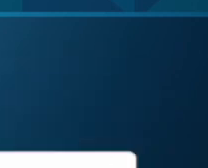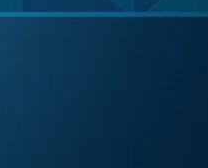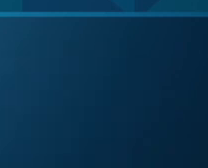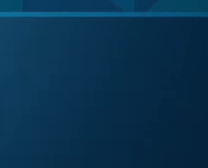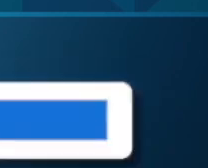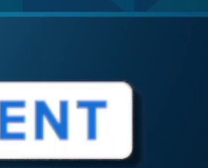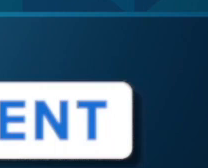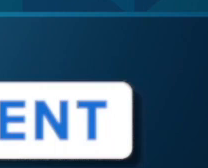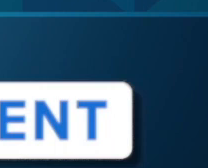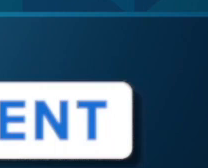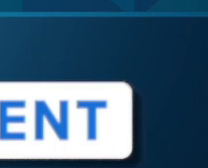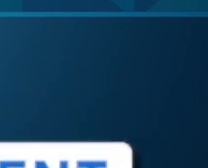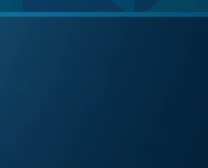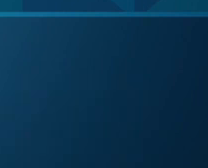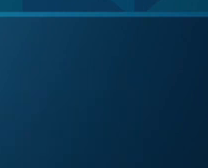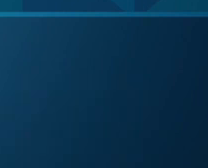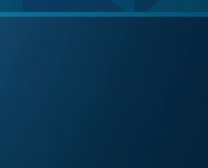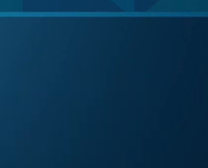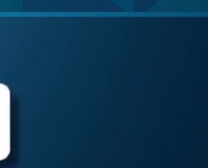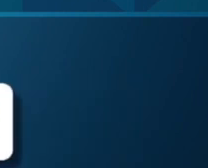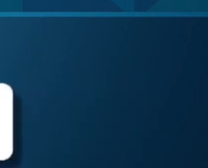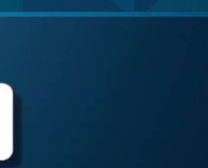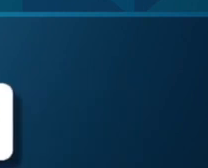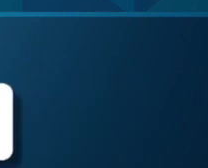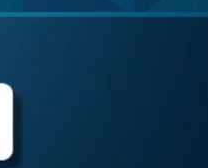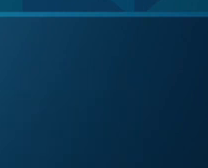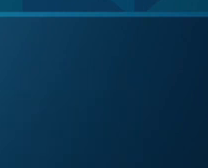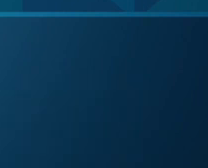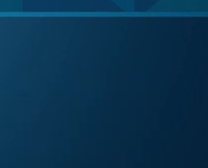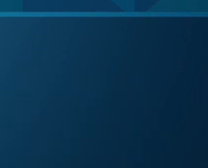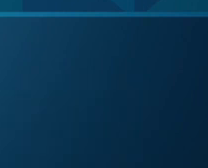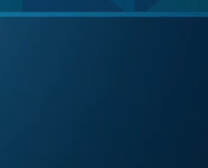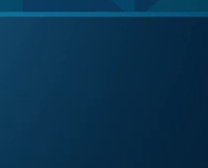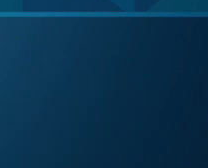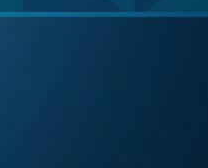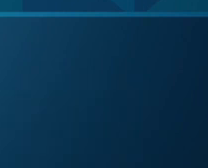notificação. Fo comentário, no fahetutan, ba media social siraseluk.